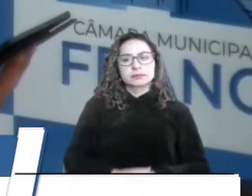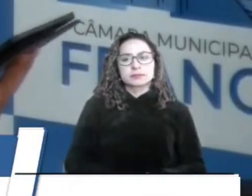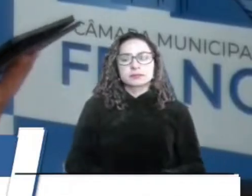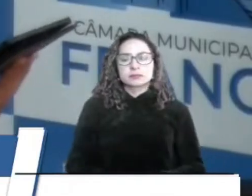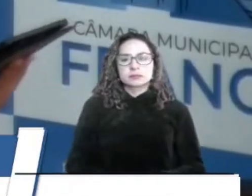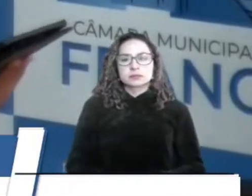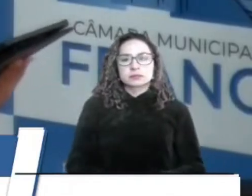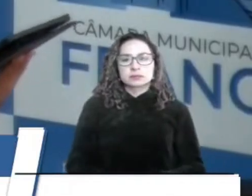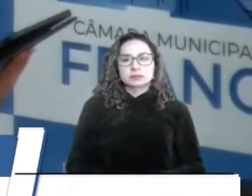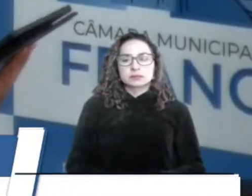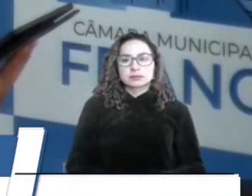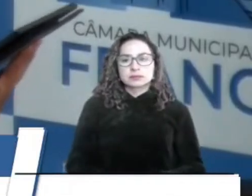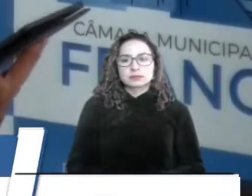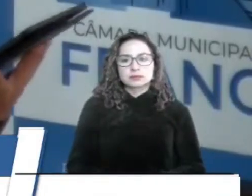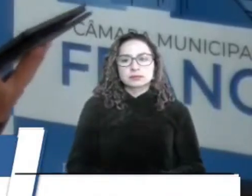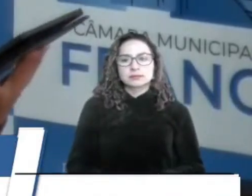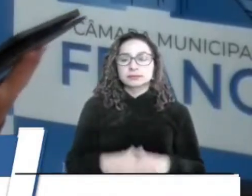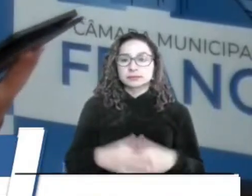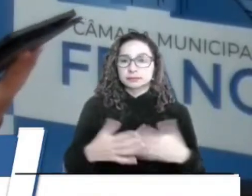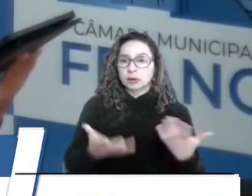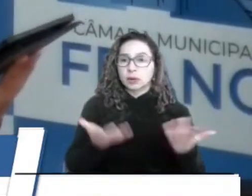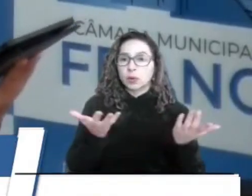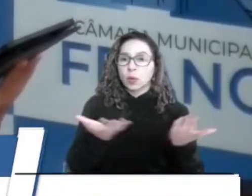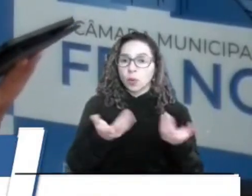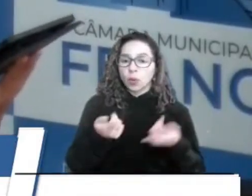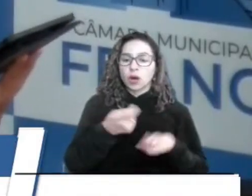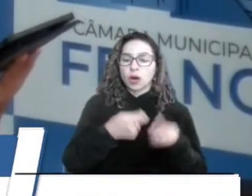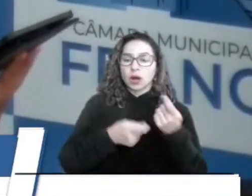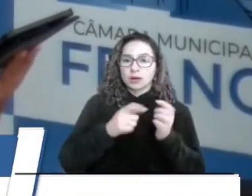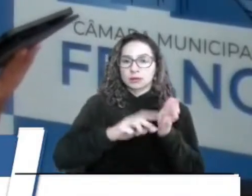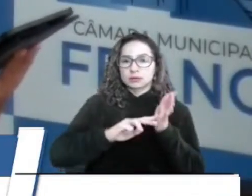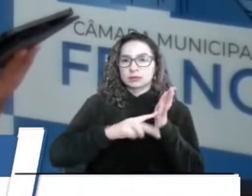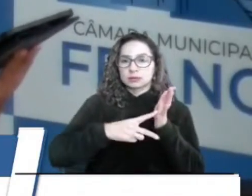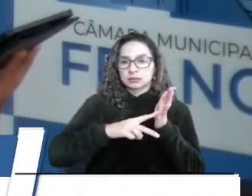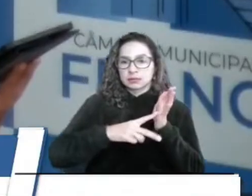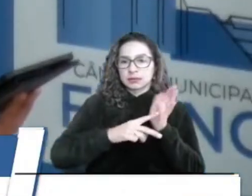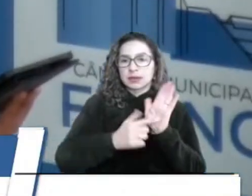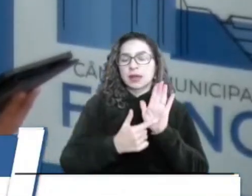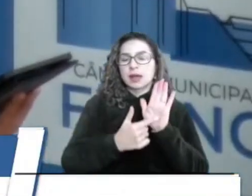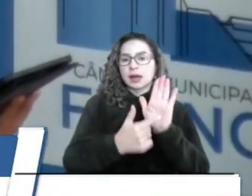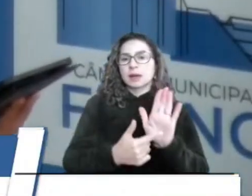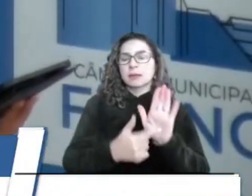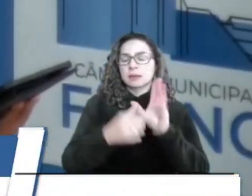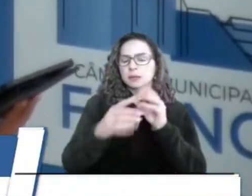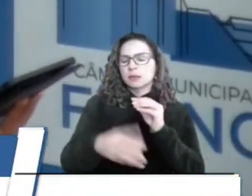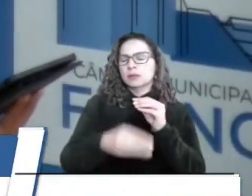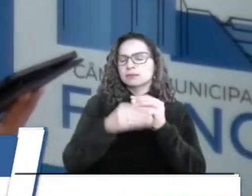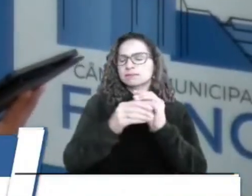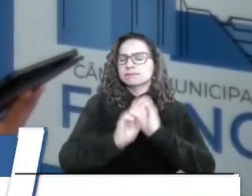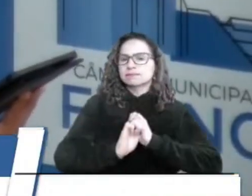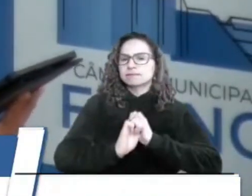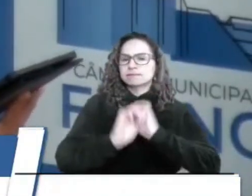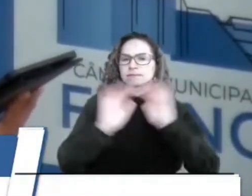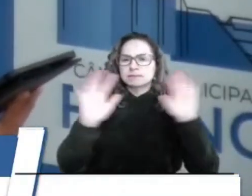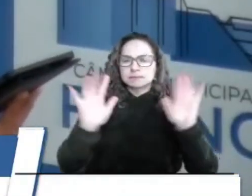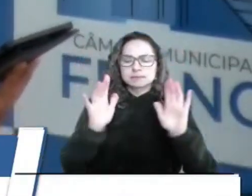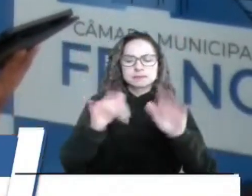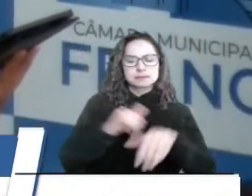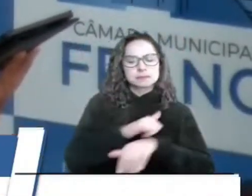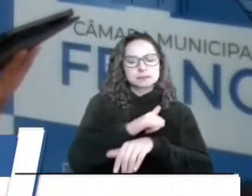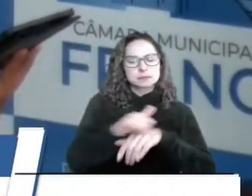Por isso, a atual administração sindical apresenta uma contribuição clara e viável.